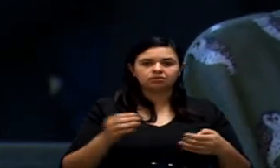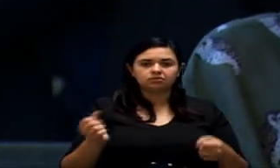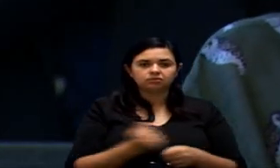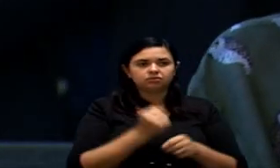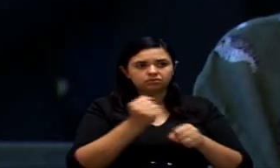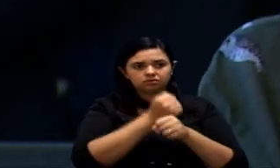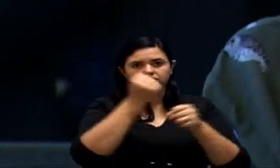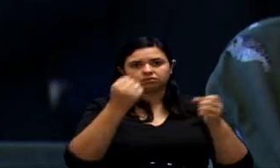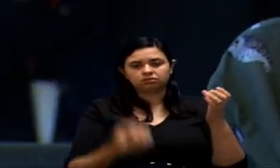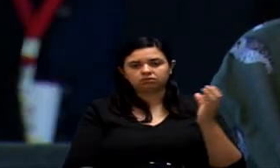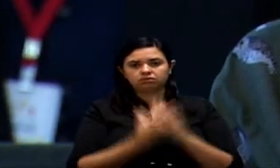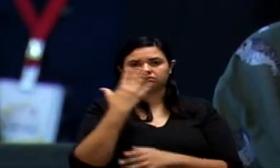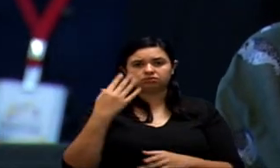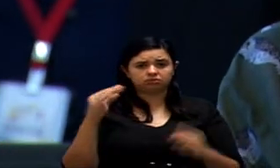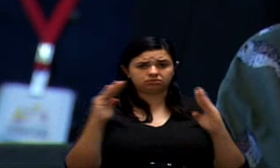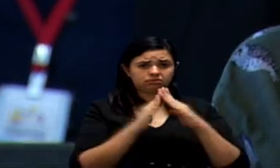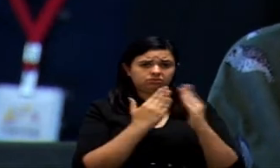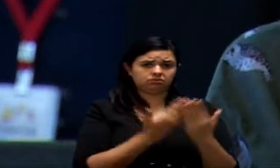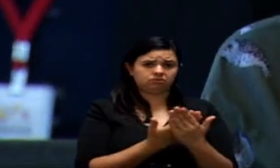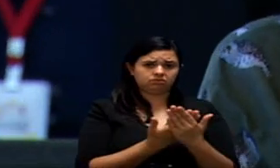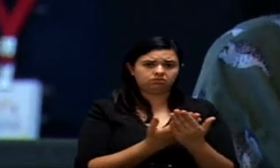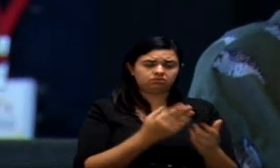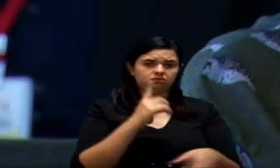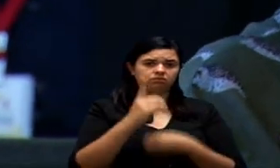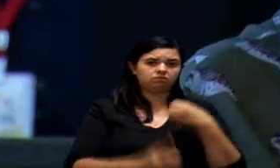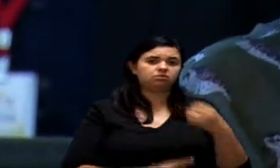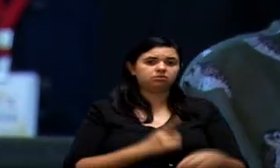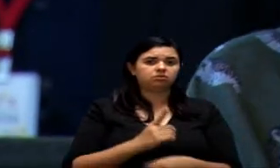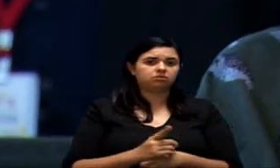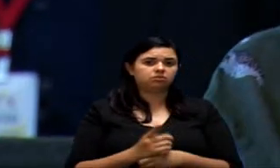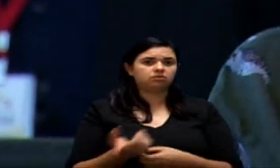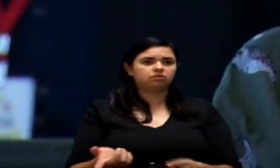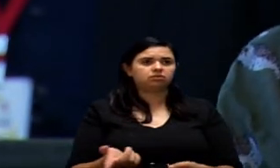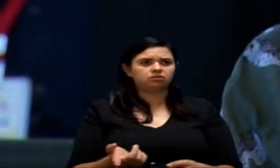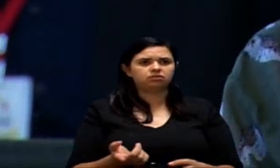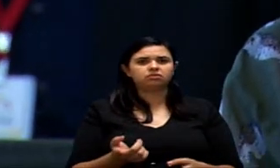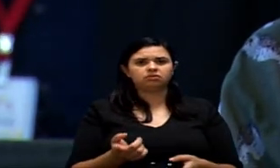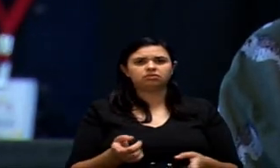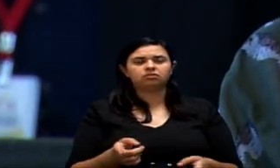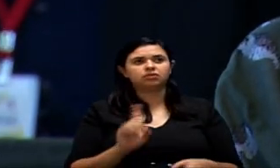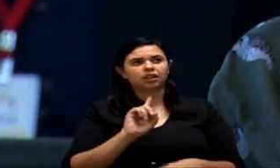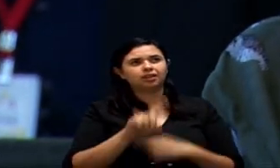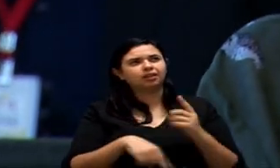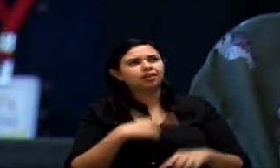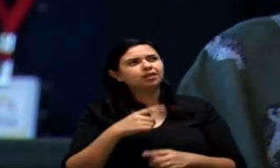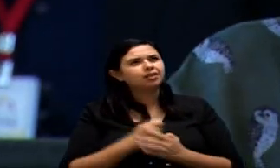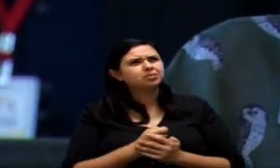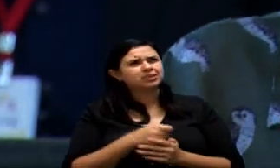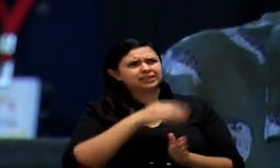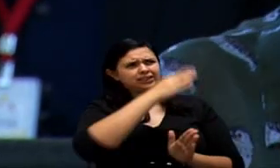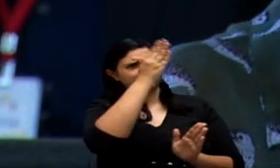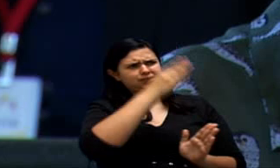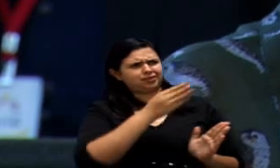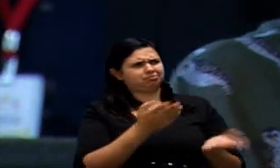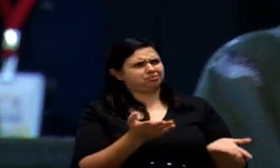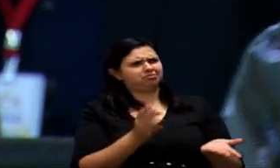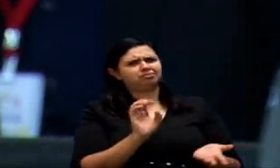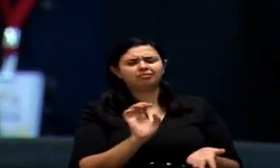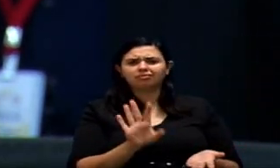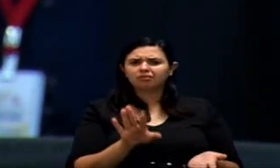né? Nós temos vários exemplos, passou um ano, a escola parece uma rachadura, e você fala, mas essa escola não